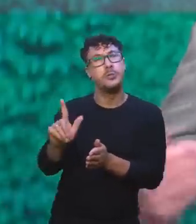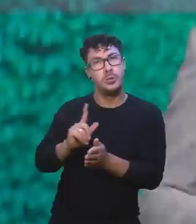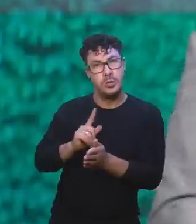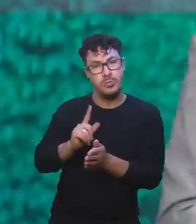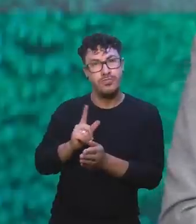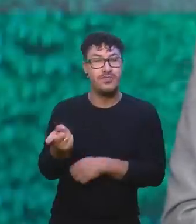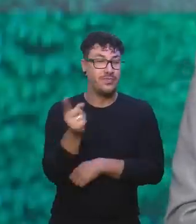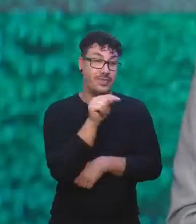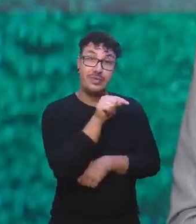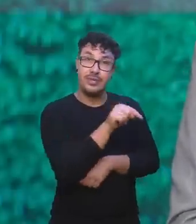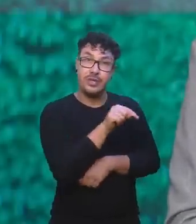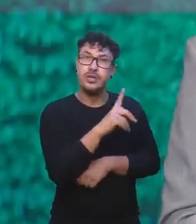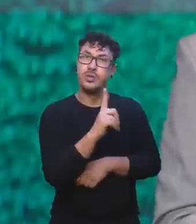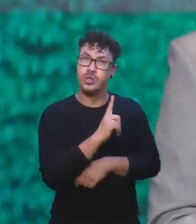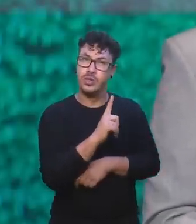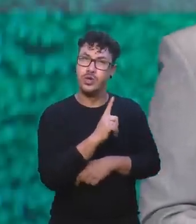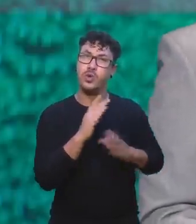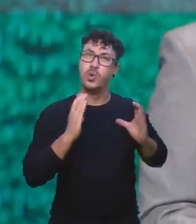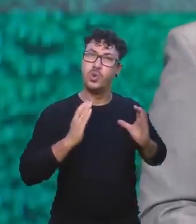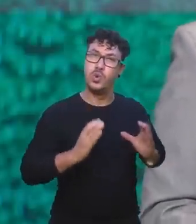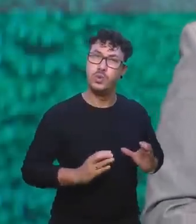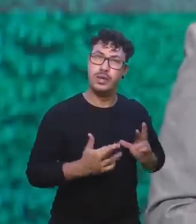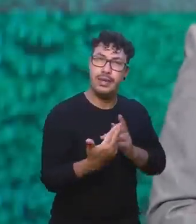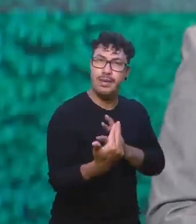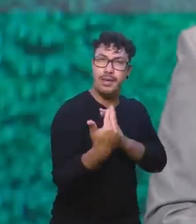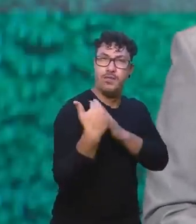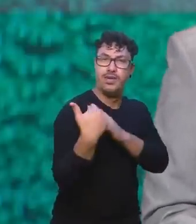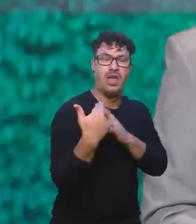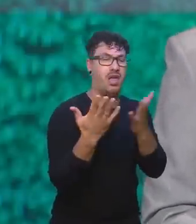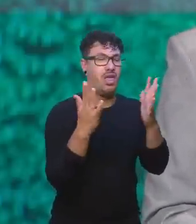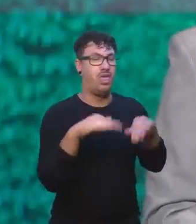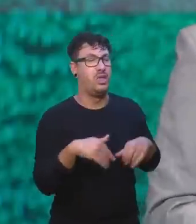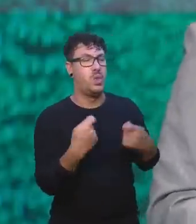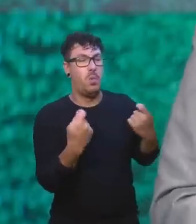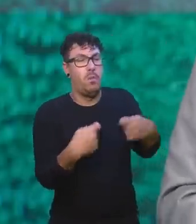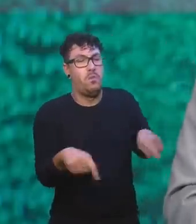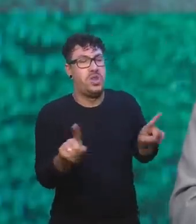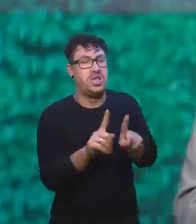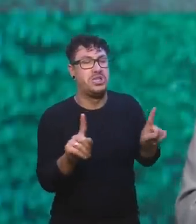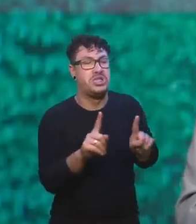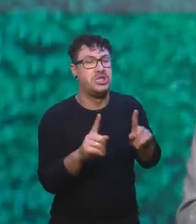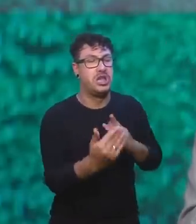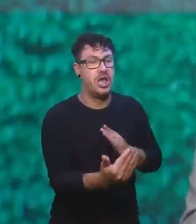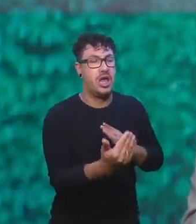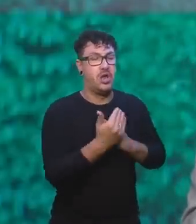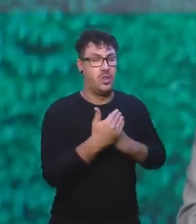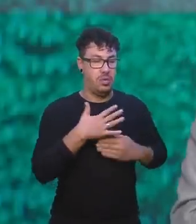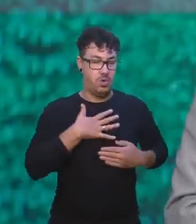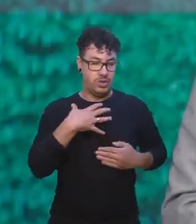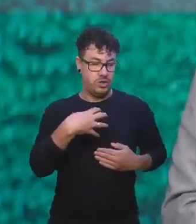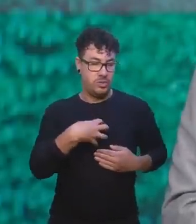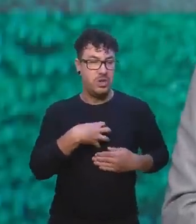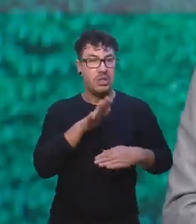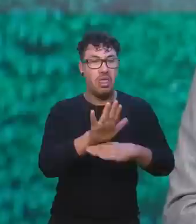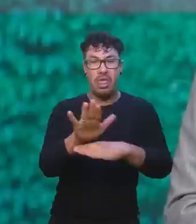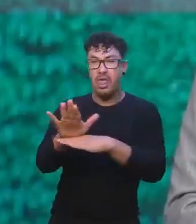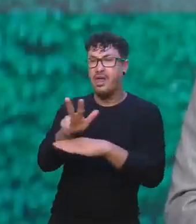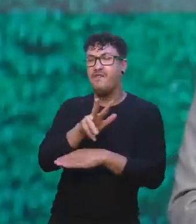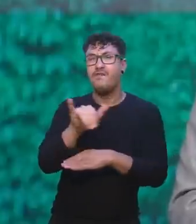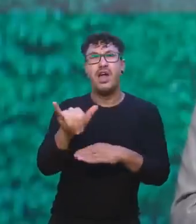tendem a um comportamento irresponsável. Para que educar sentimentos? Para que ajudar o próximo se logo tudo vai